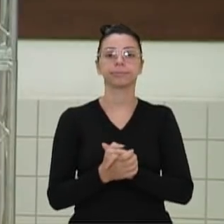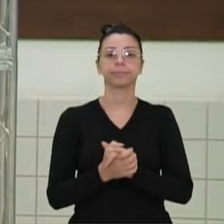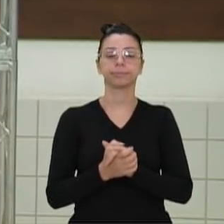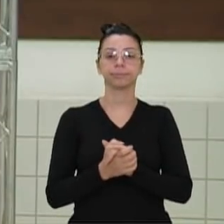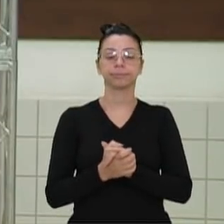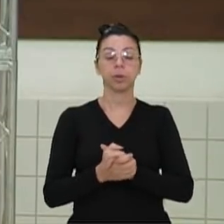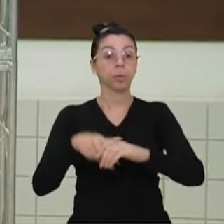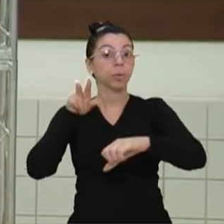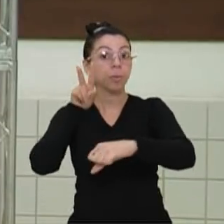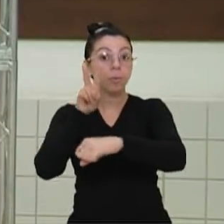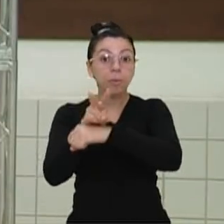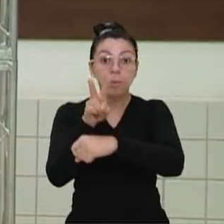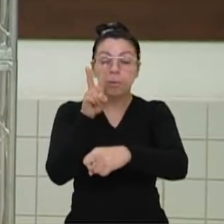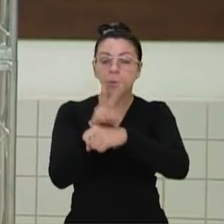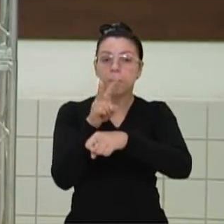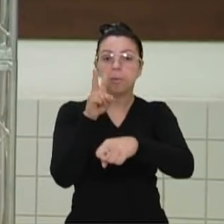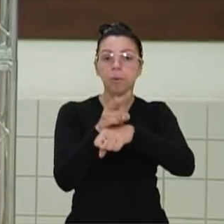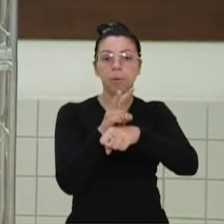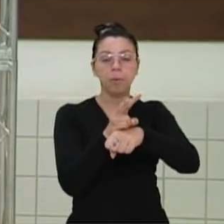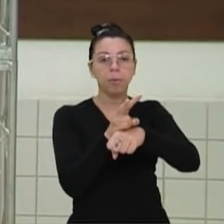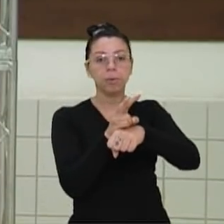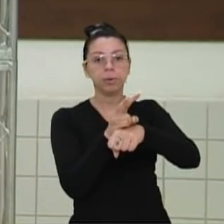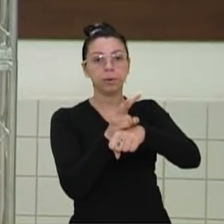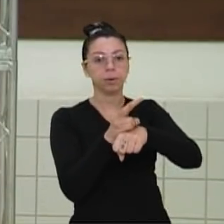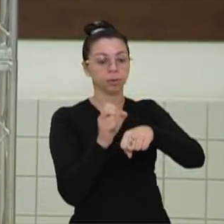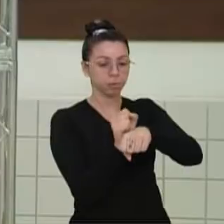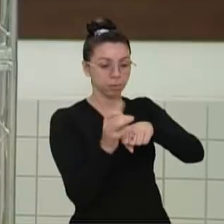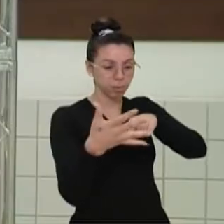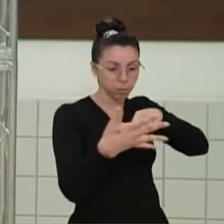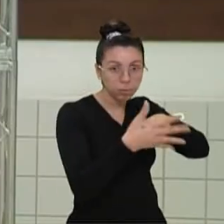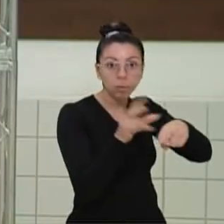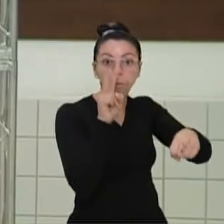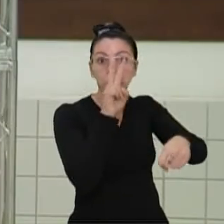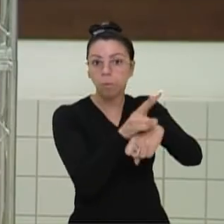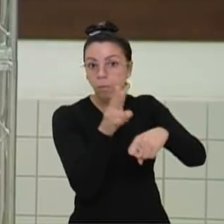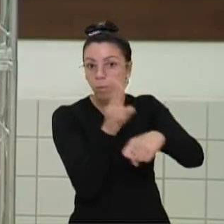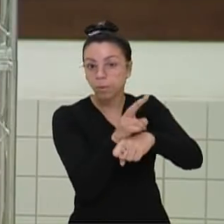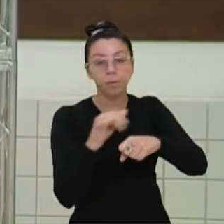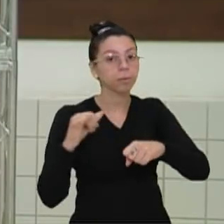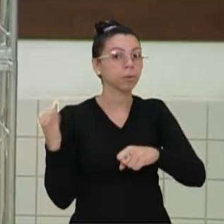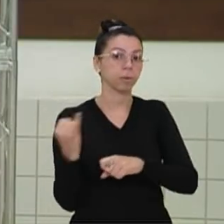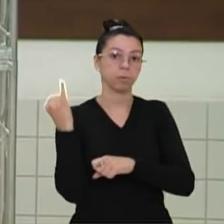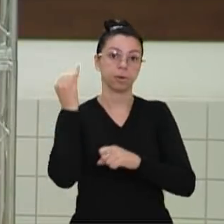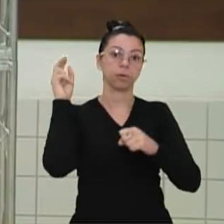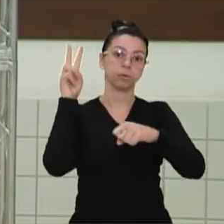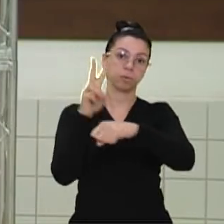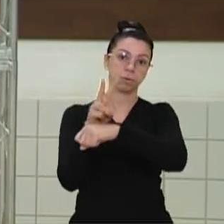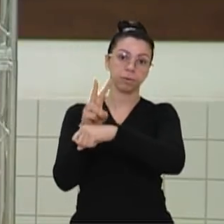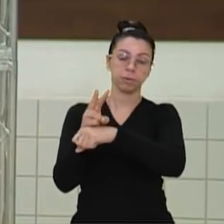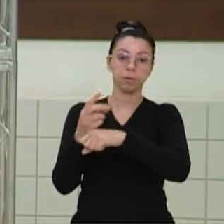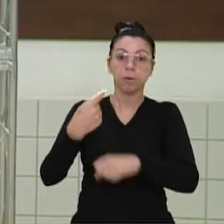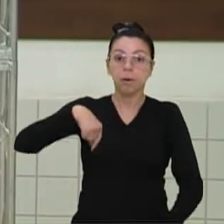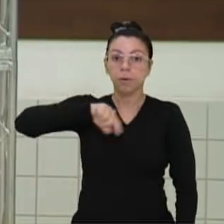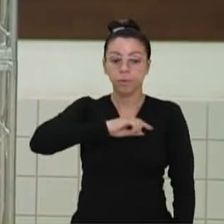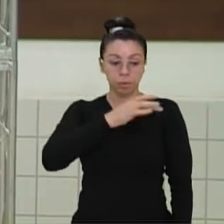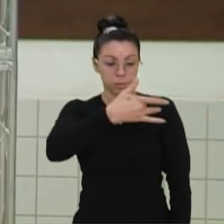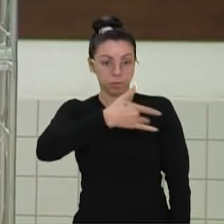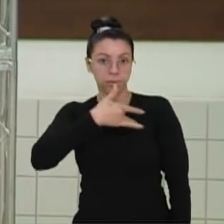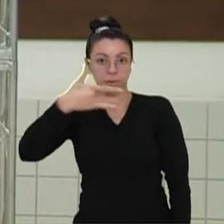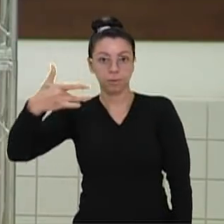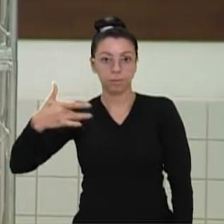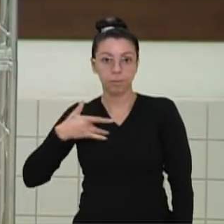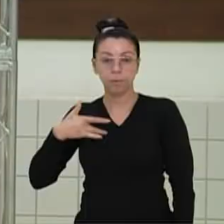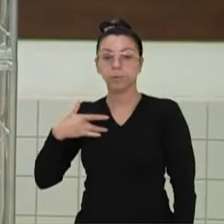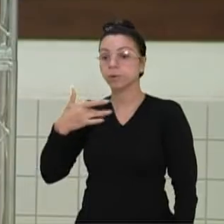Se previna da doença, do coronavírus, da infecção. Muito importante a gente cuidar da nossa saúde, da